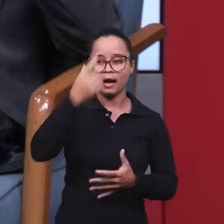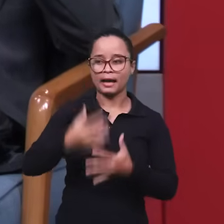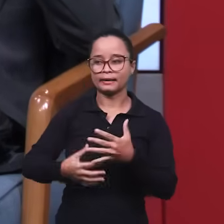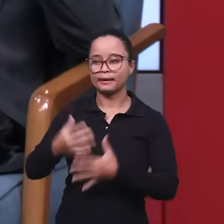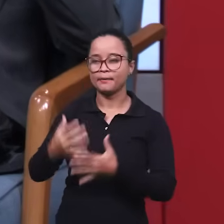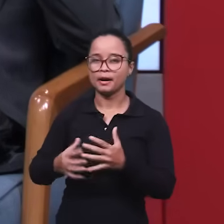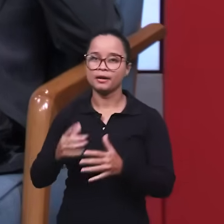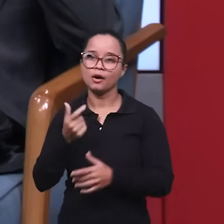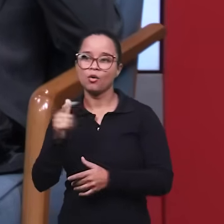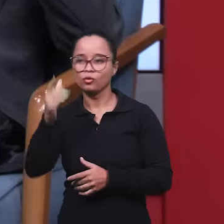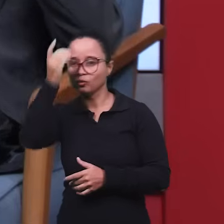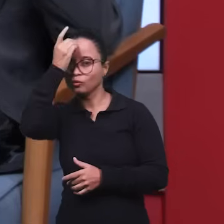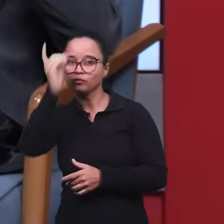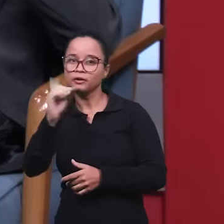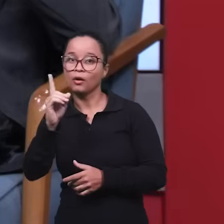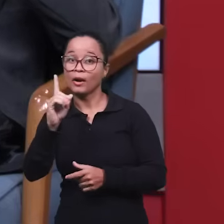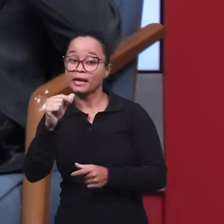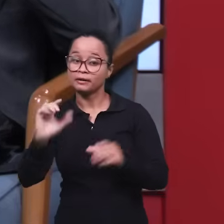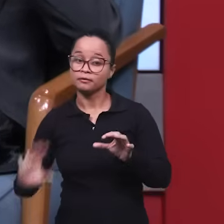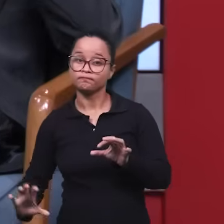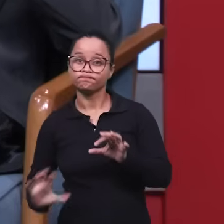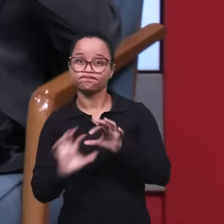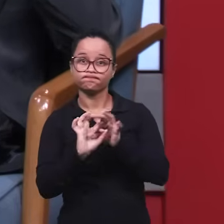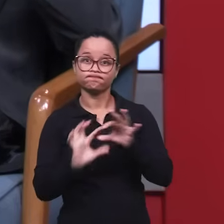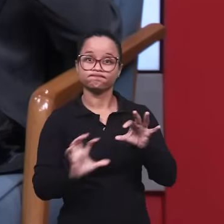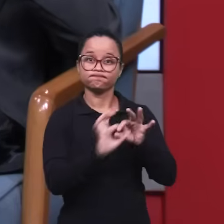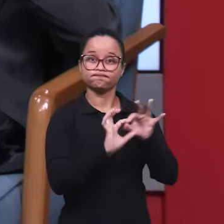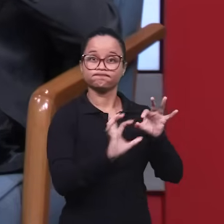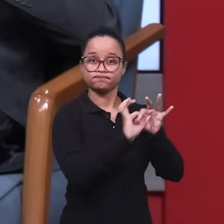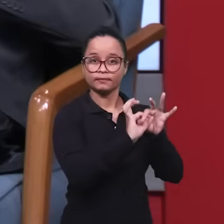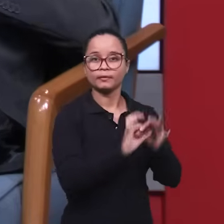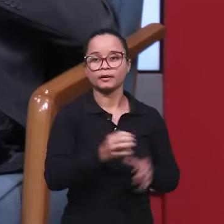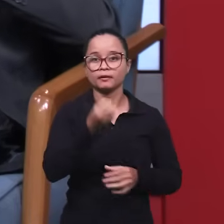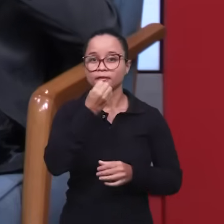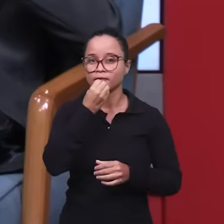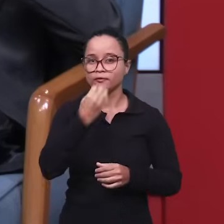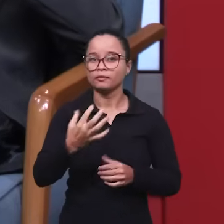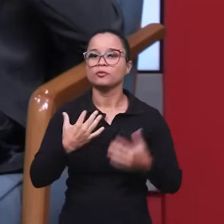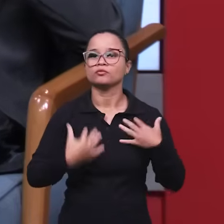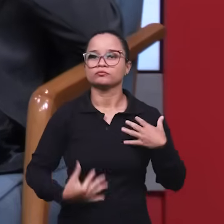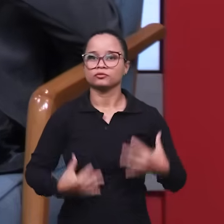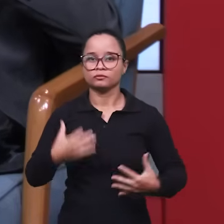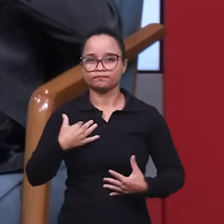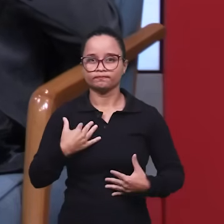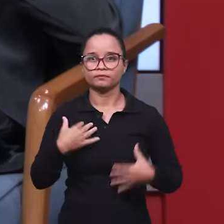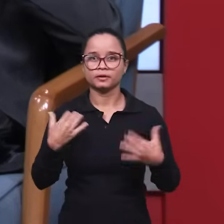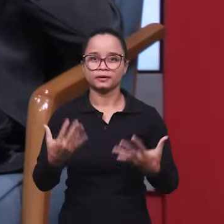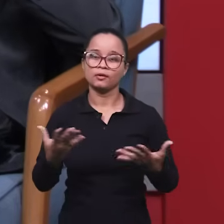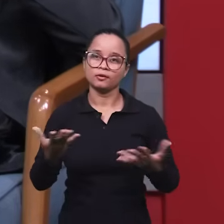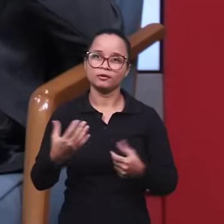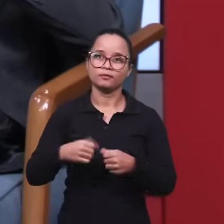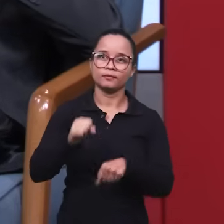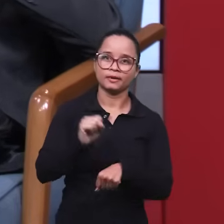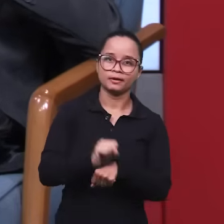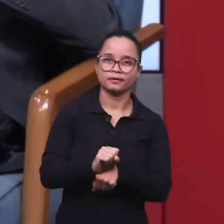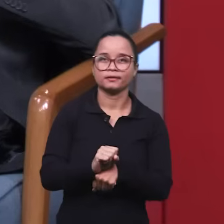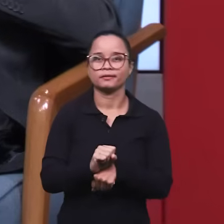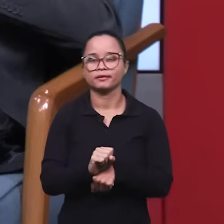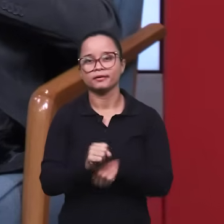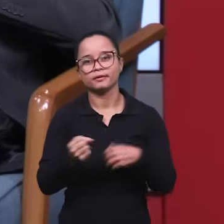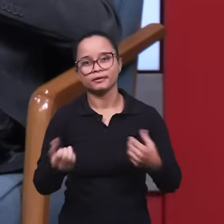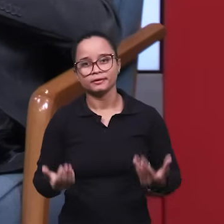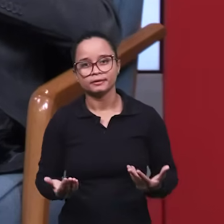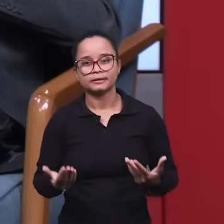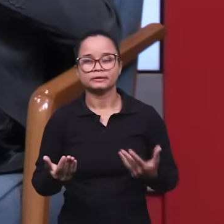Eles se completam para o bom funcionamento do corpo. Nós vamos parar por